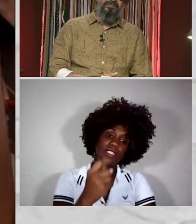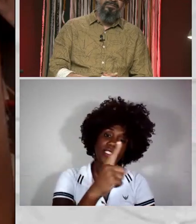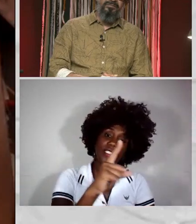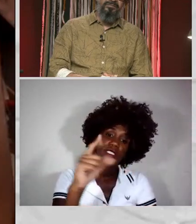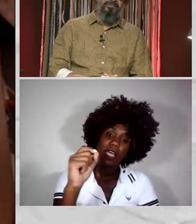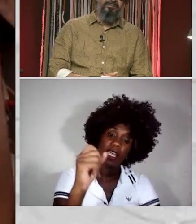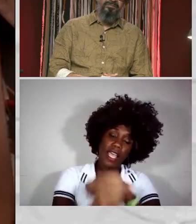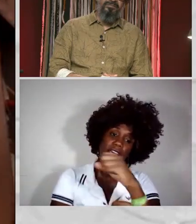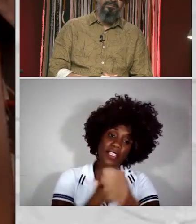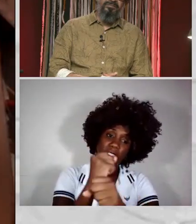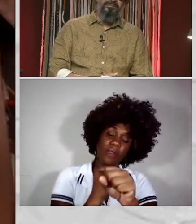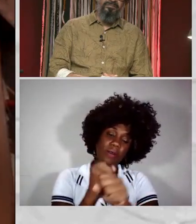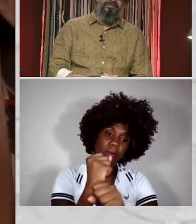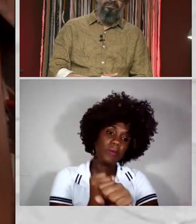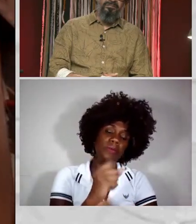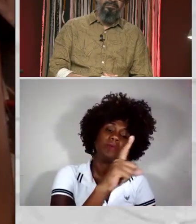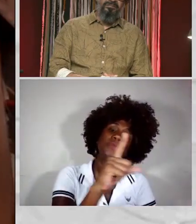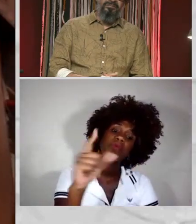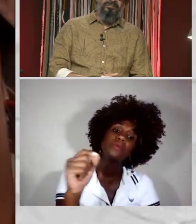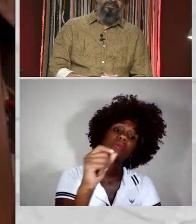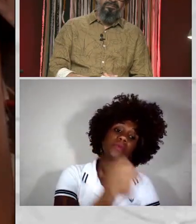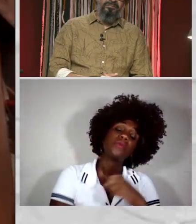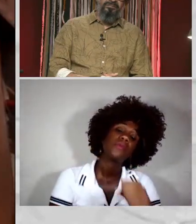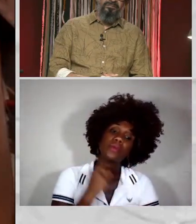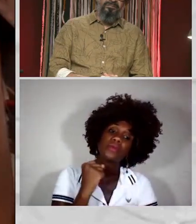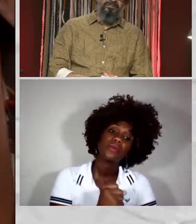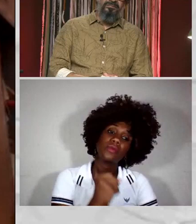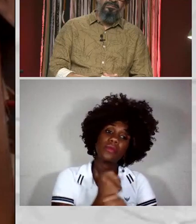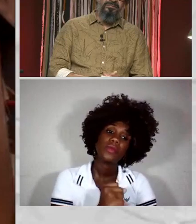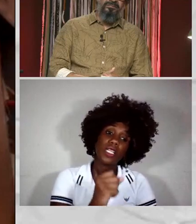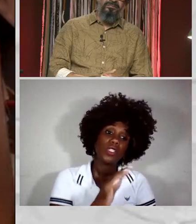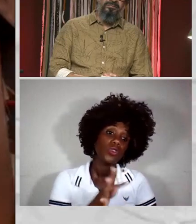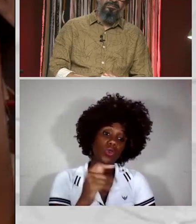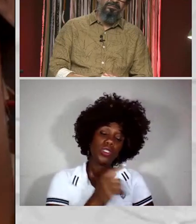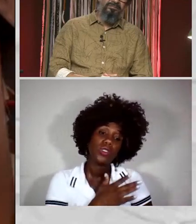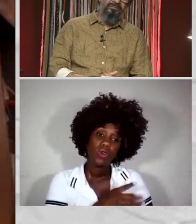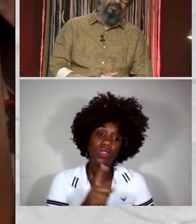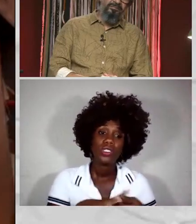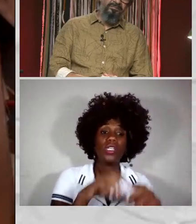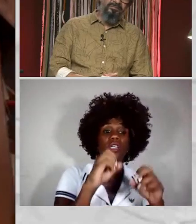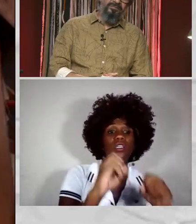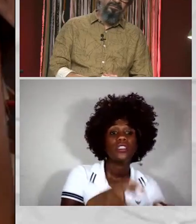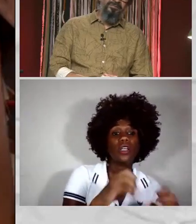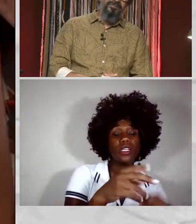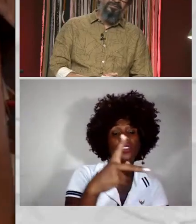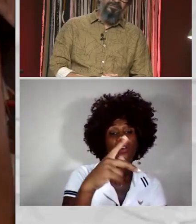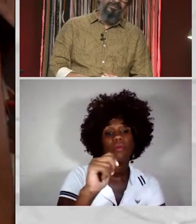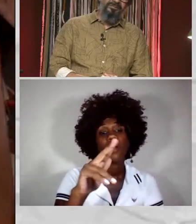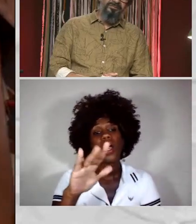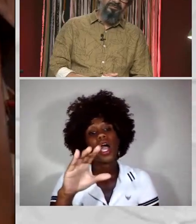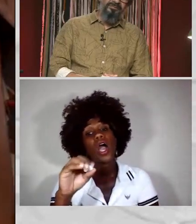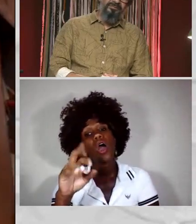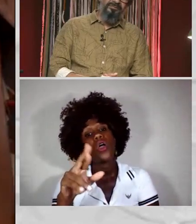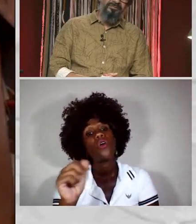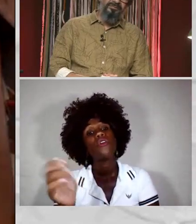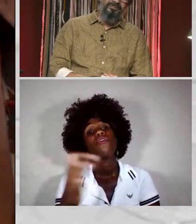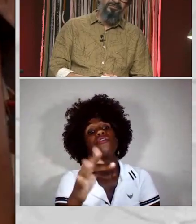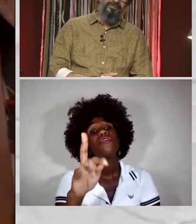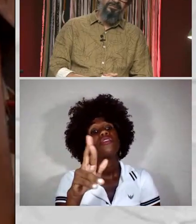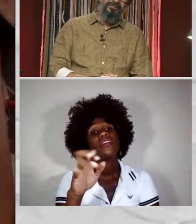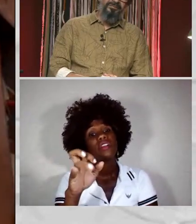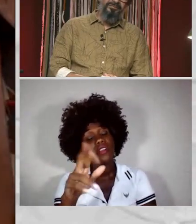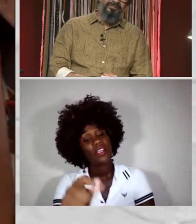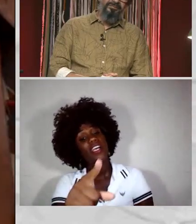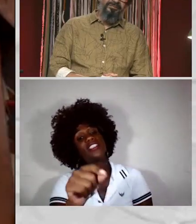anos, é o centenário do Paulo Freire. E é tudo que eles não gostam, de educação e do Paulo Freire. Então, como é que a gente faz? A